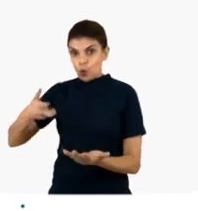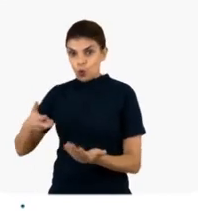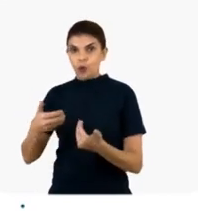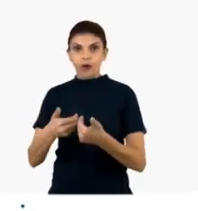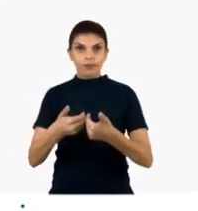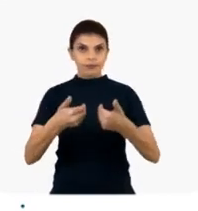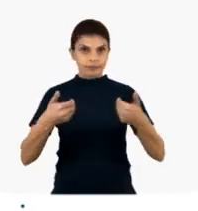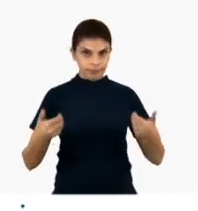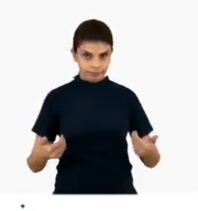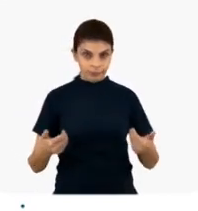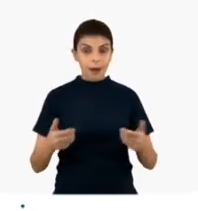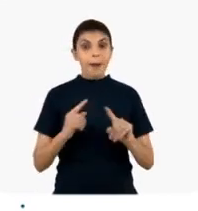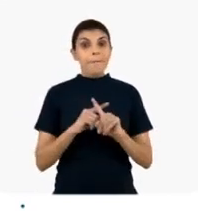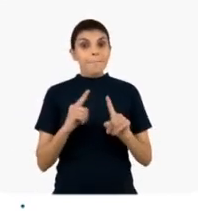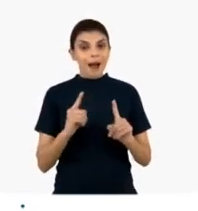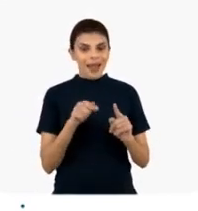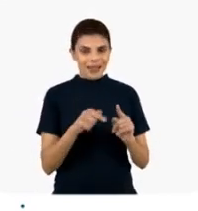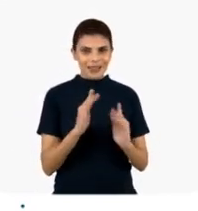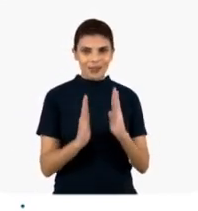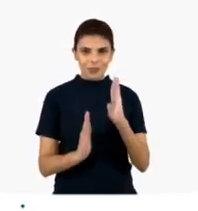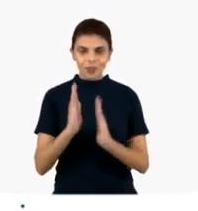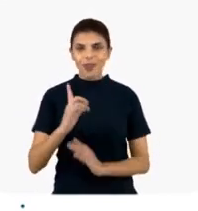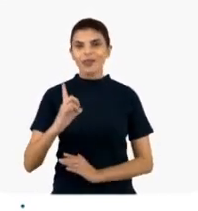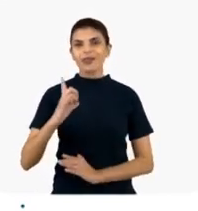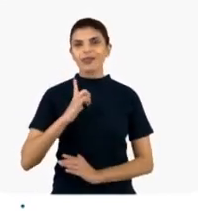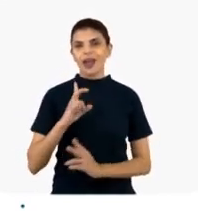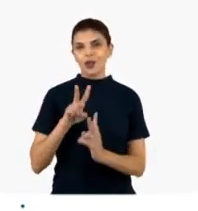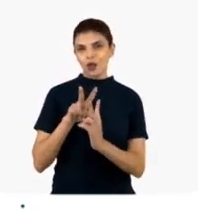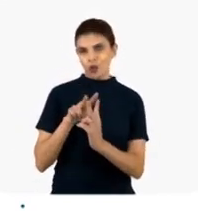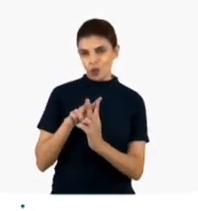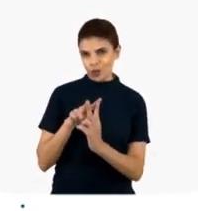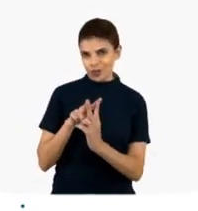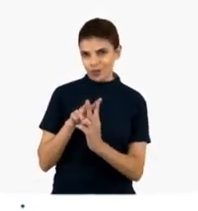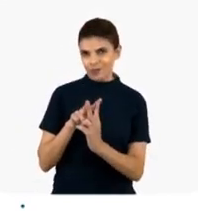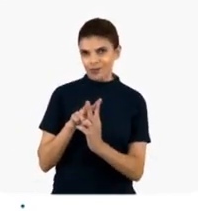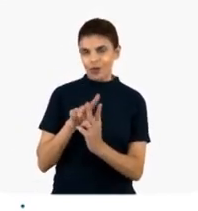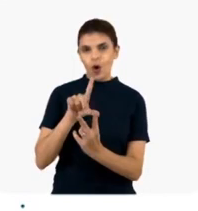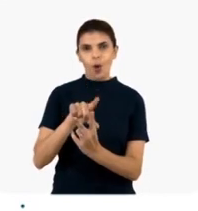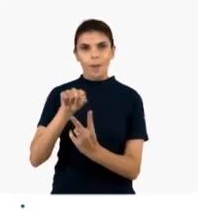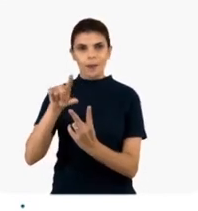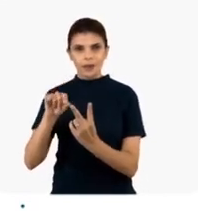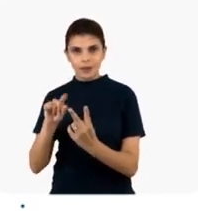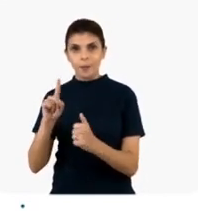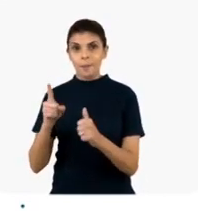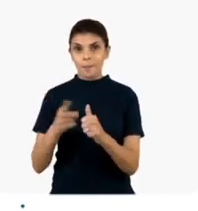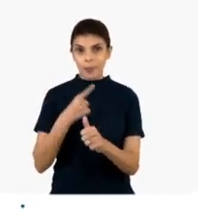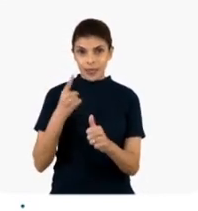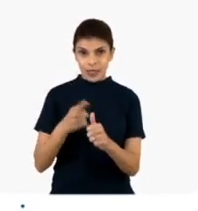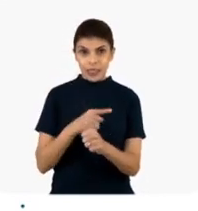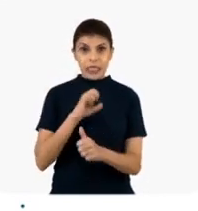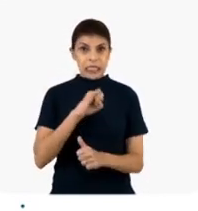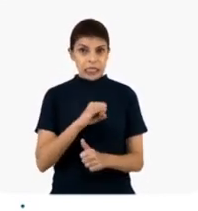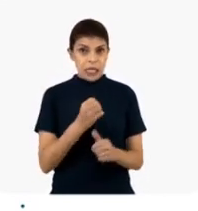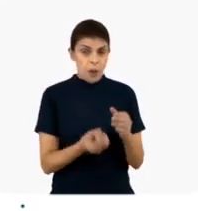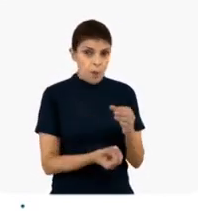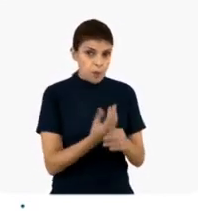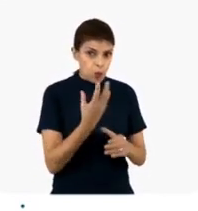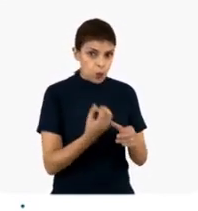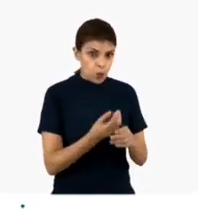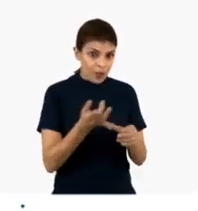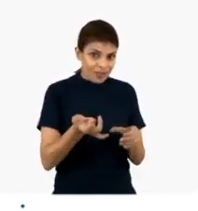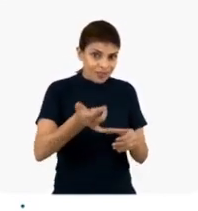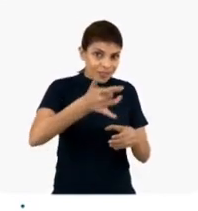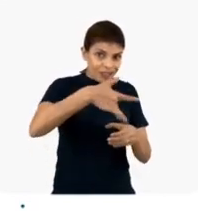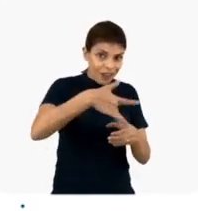cultura, dos nutrientes. Só que, neste caso, aqui temos duas opções. A primeira, se meu